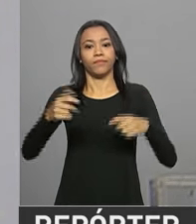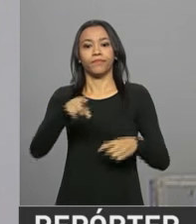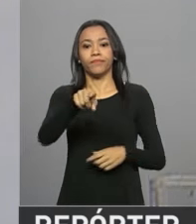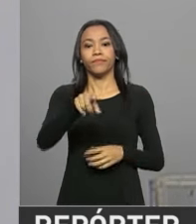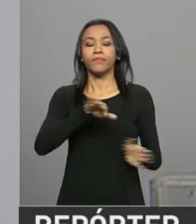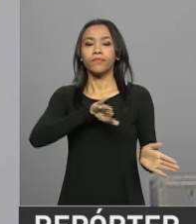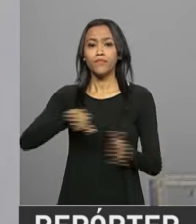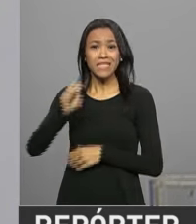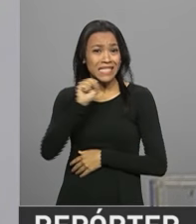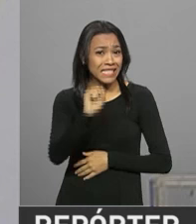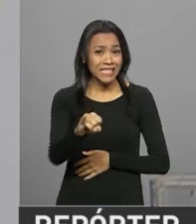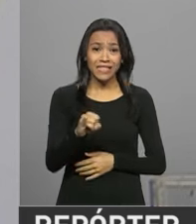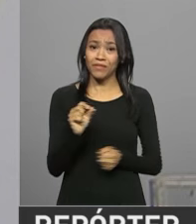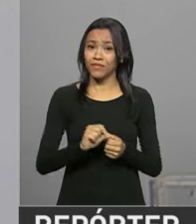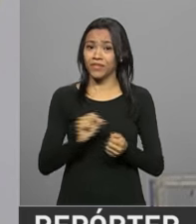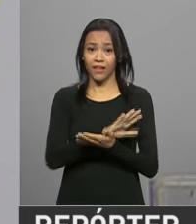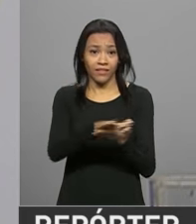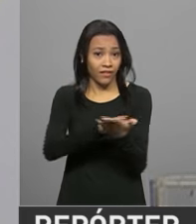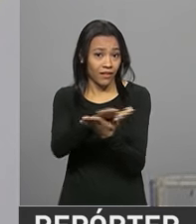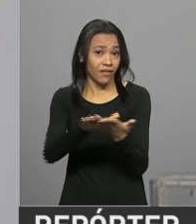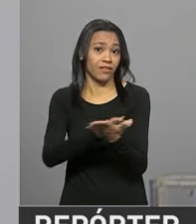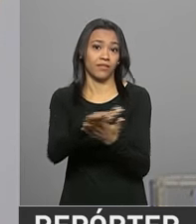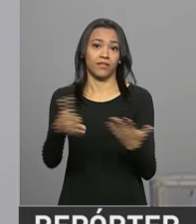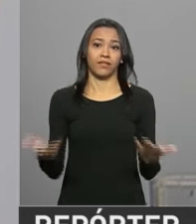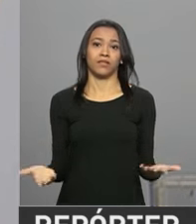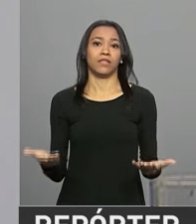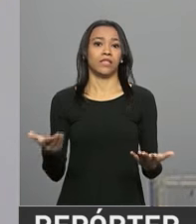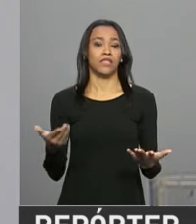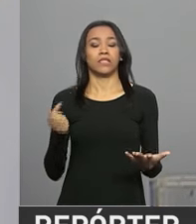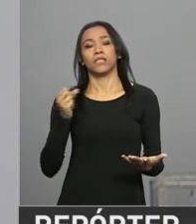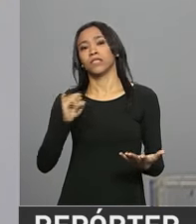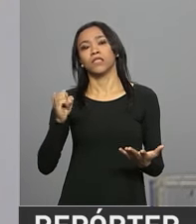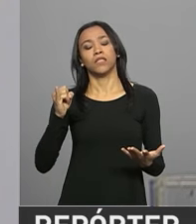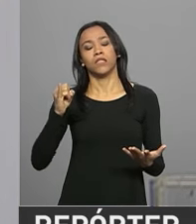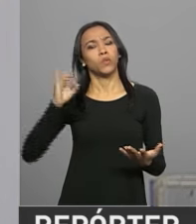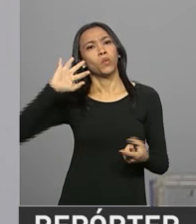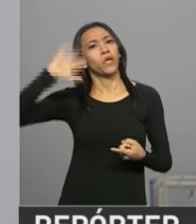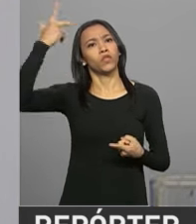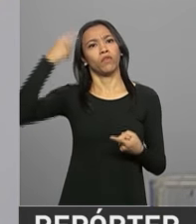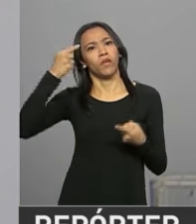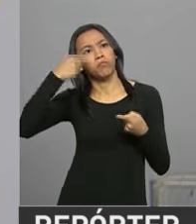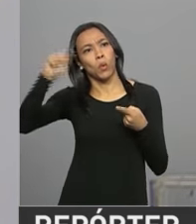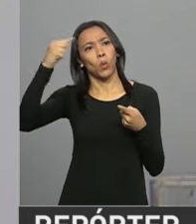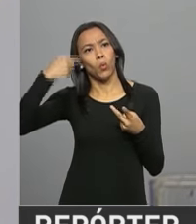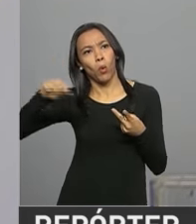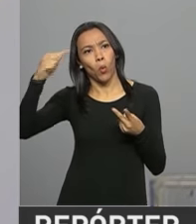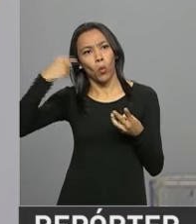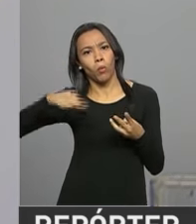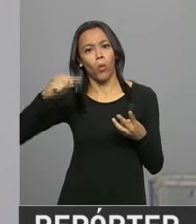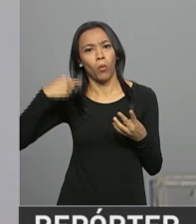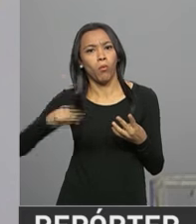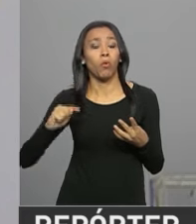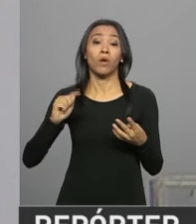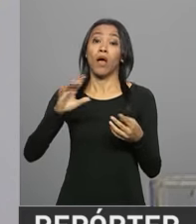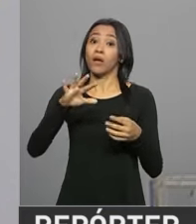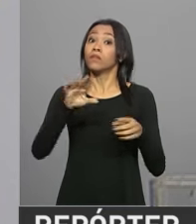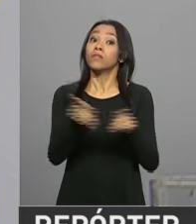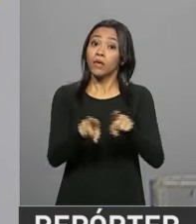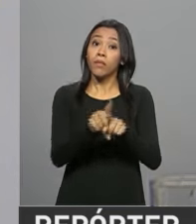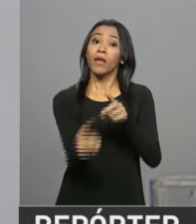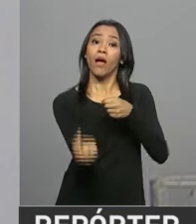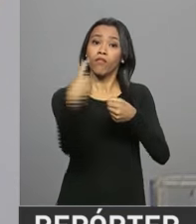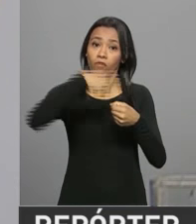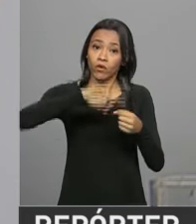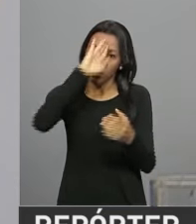Se nada for feito, tá? Se não tomarmos medida nenhuma... Se não for restaurada a confiança,